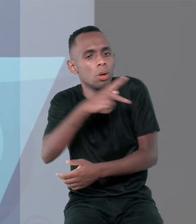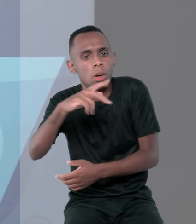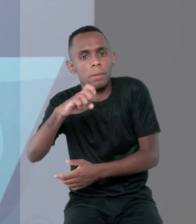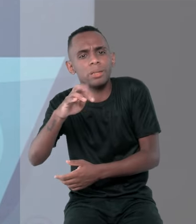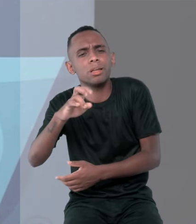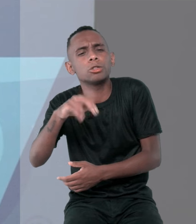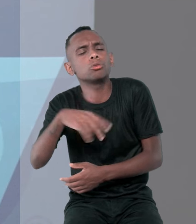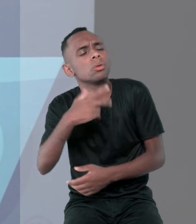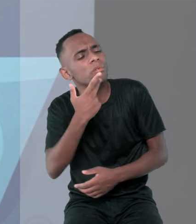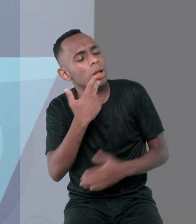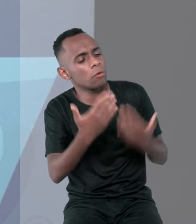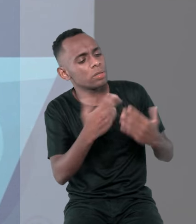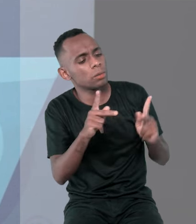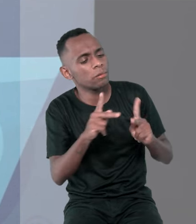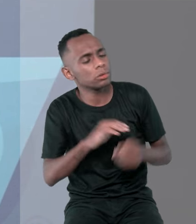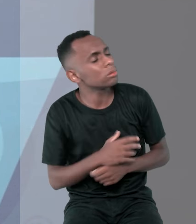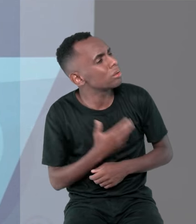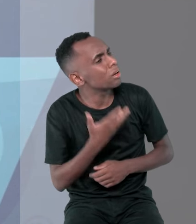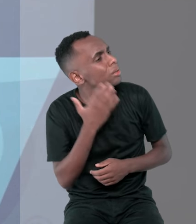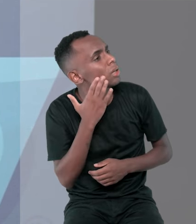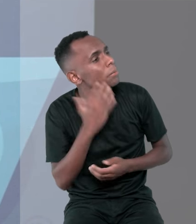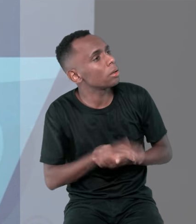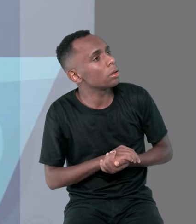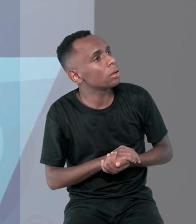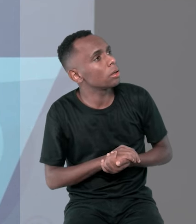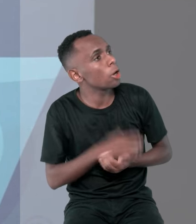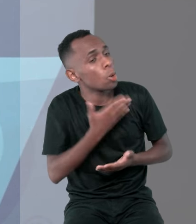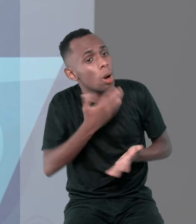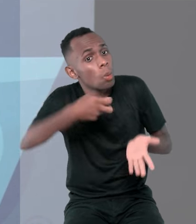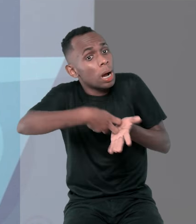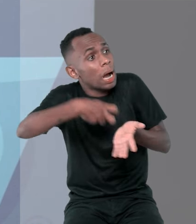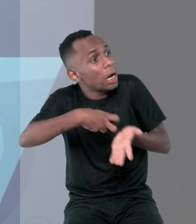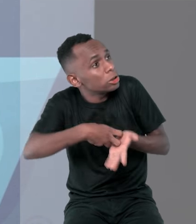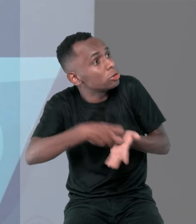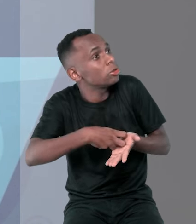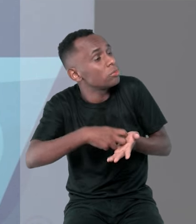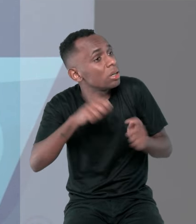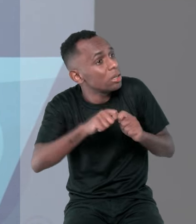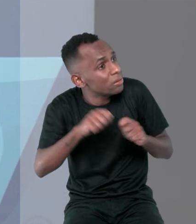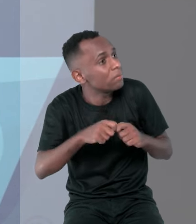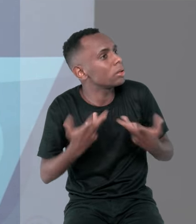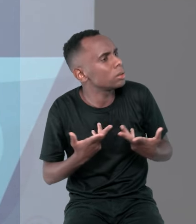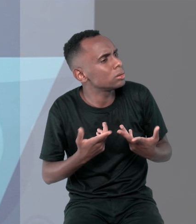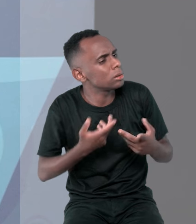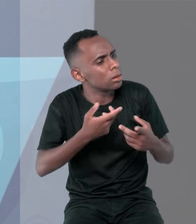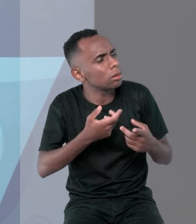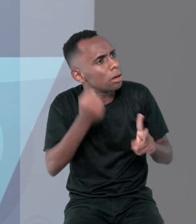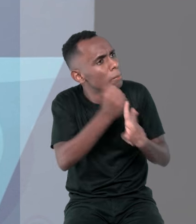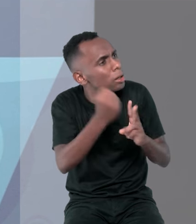Peterson foi falar com você. Queria saber qual era o castigo que o Raskolnikov teria por cometer aqueles crimes.